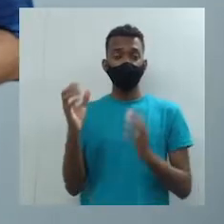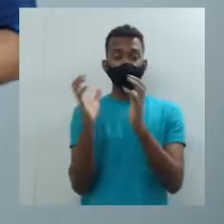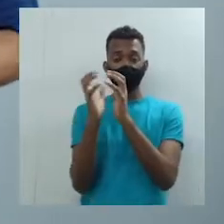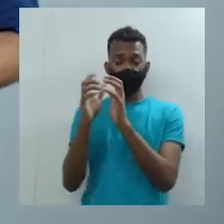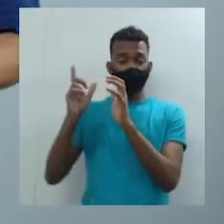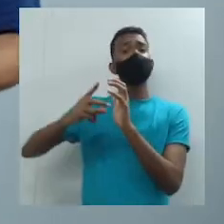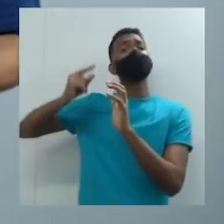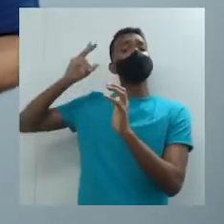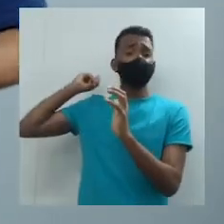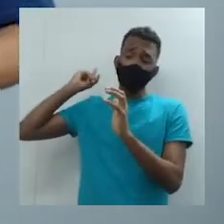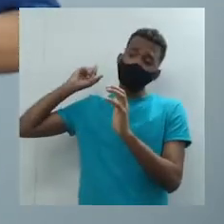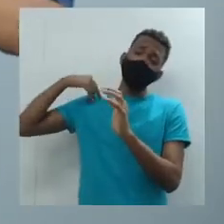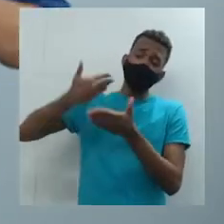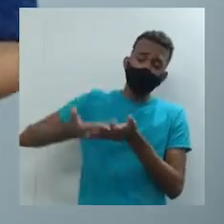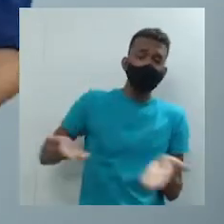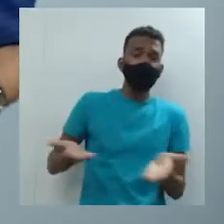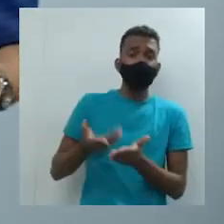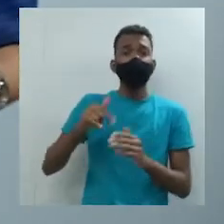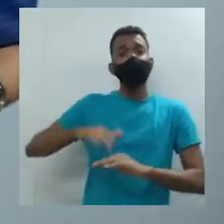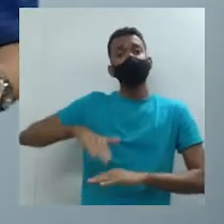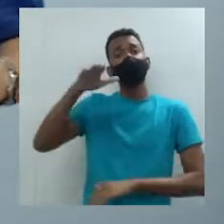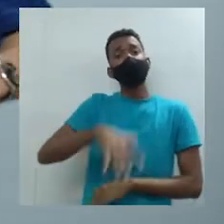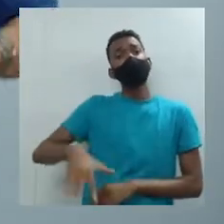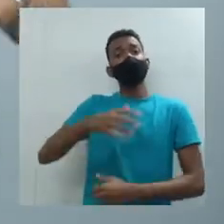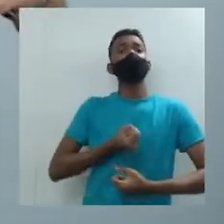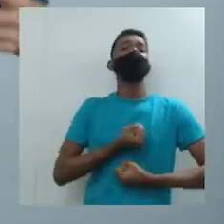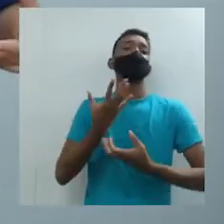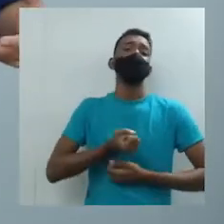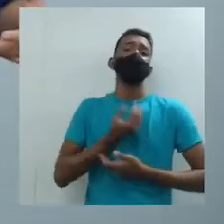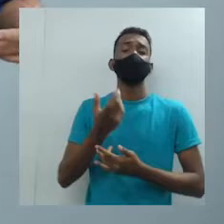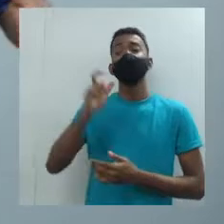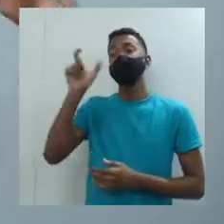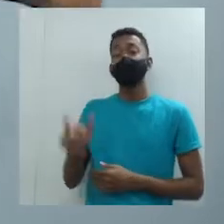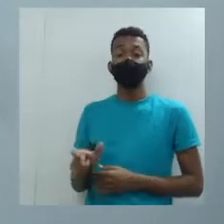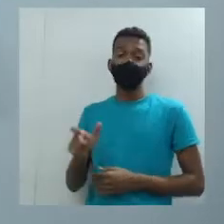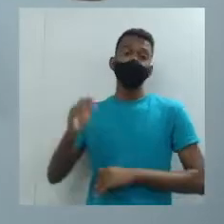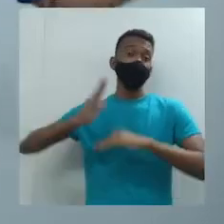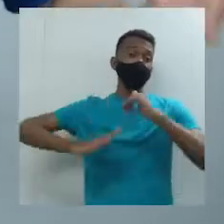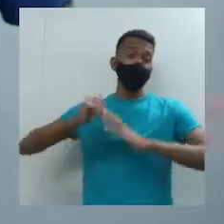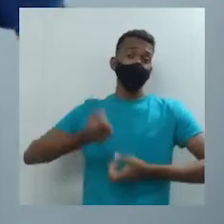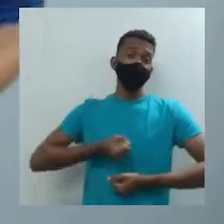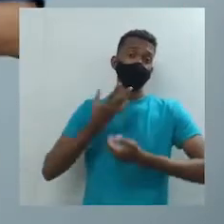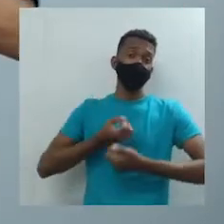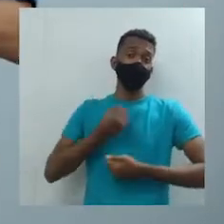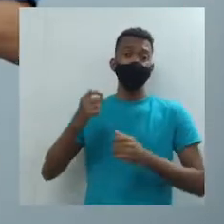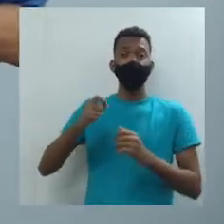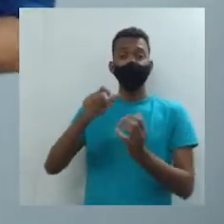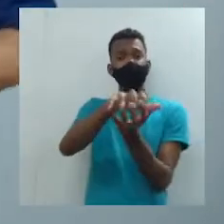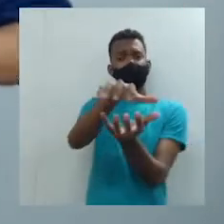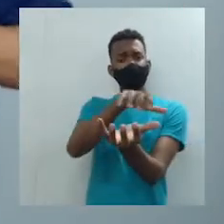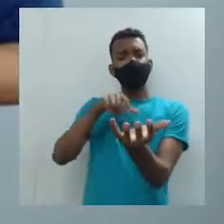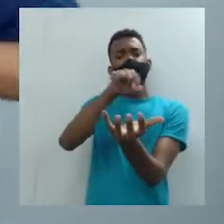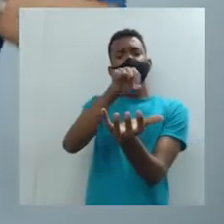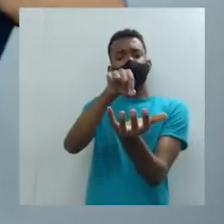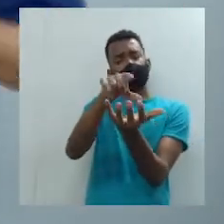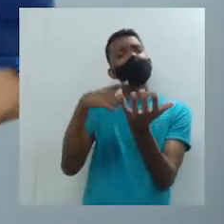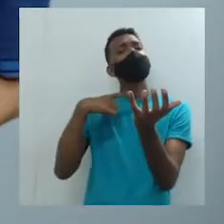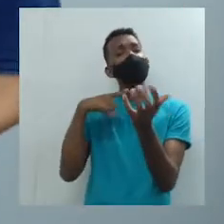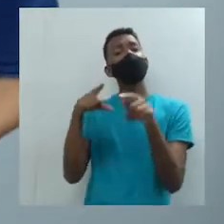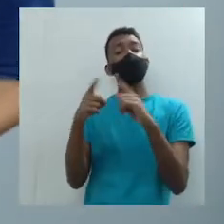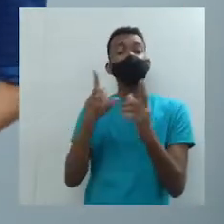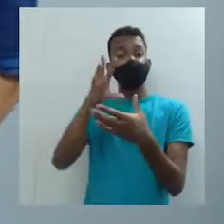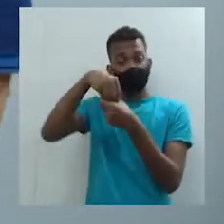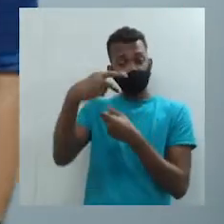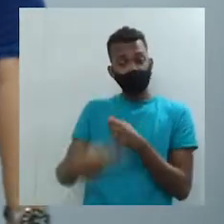é uma cidade com vários poetas, vários nomes. Em todo Pernambuco nós temos, em Recife nós temos